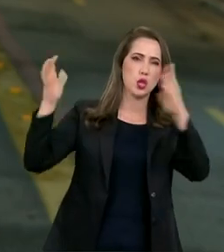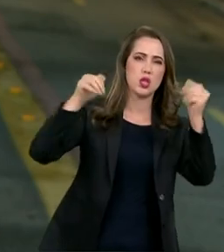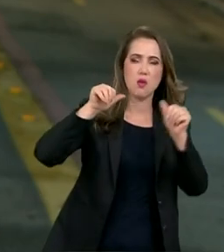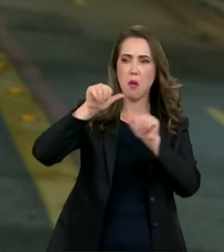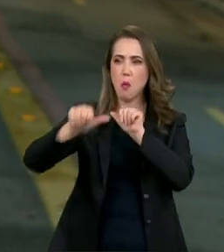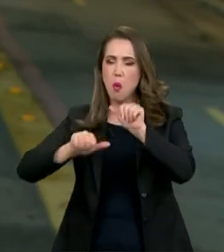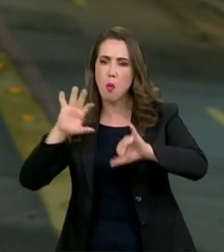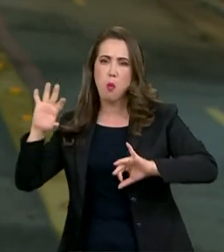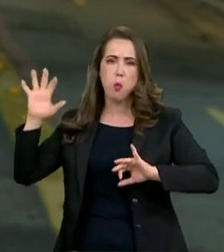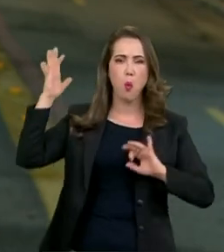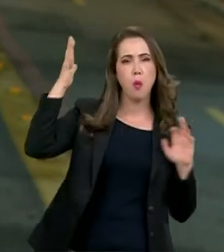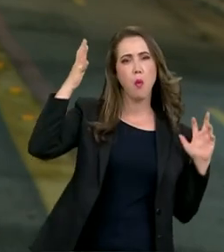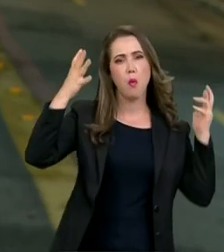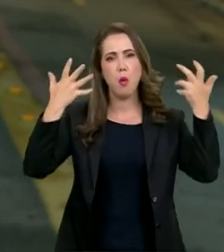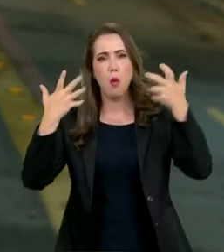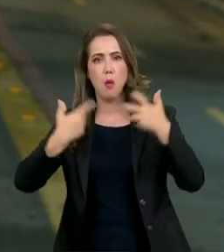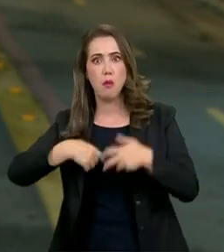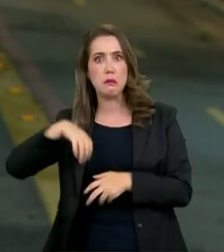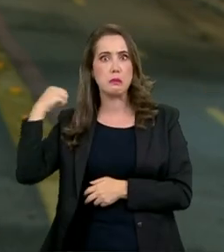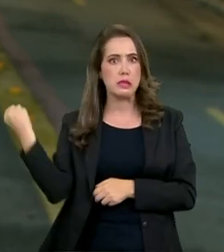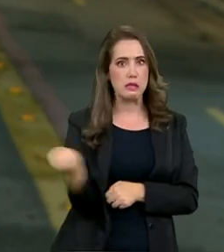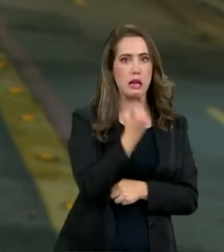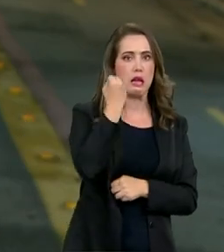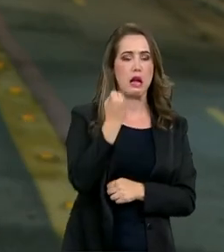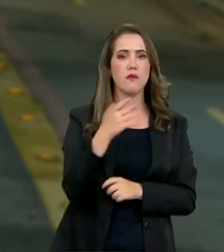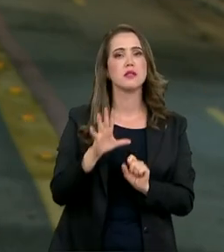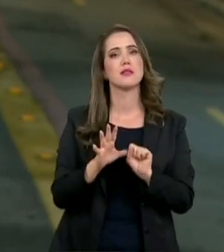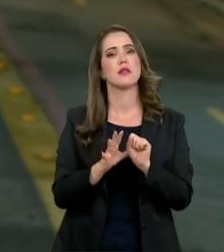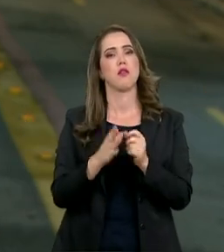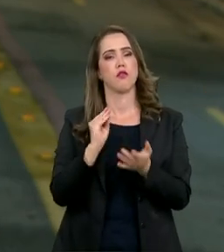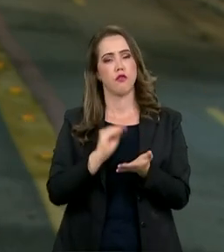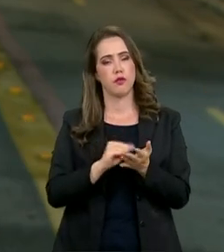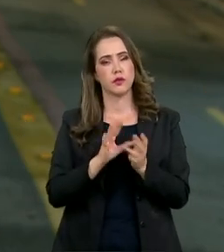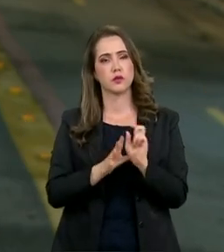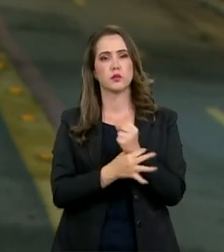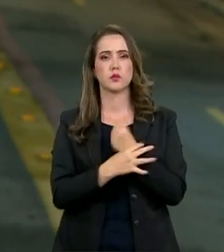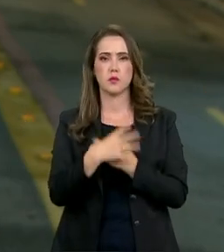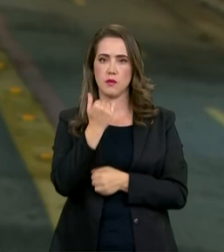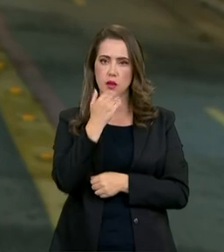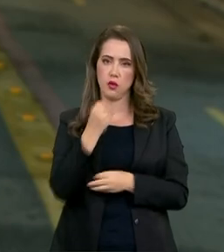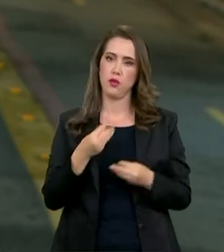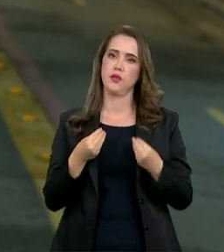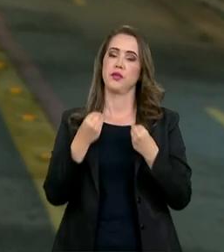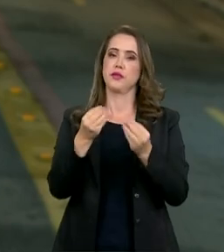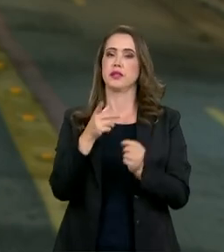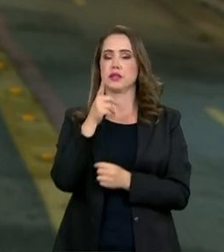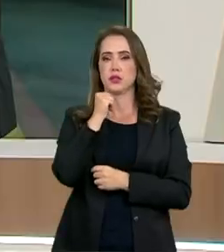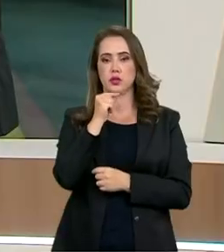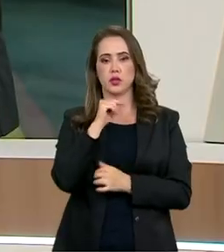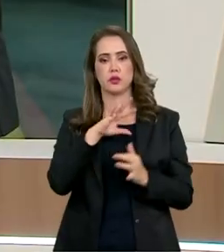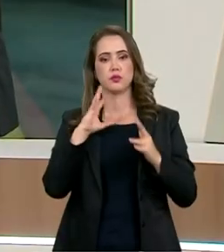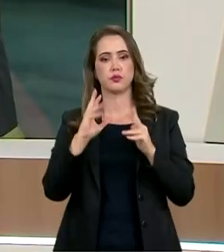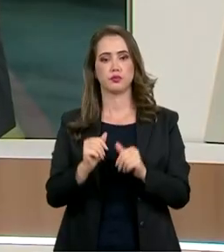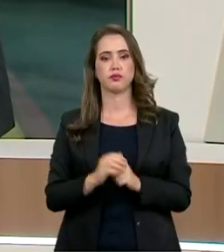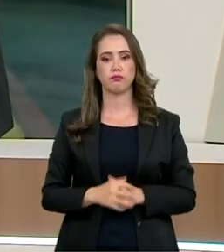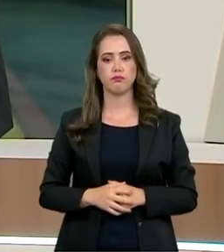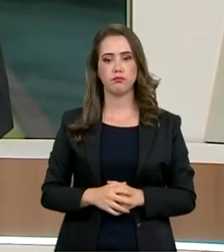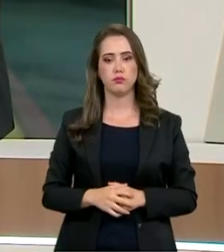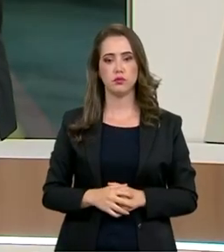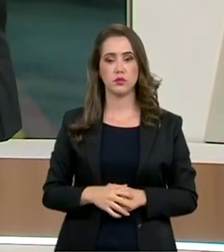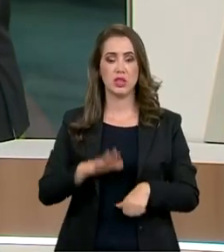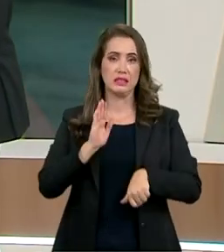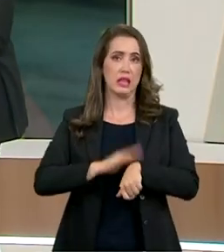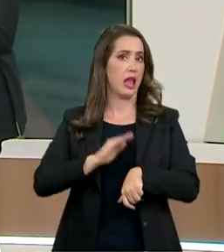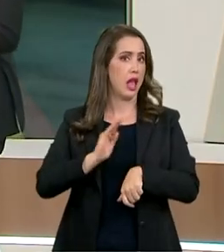acontecer com mais frequência, riscos ainda para a segurança alimentar e para a oferta de água no planeta. Pedro e Lara. É uma corrida contra o